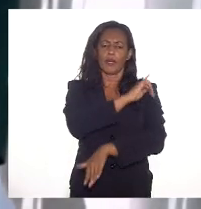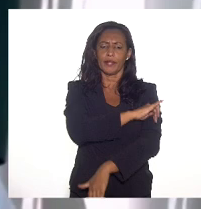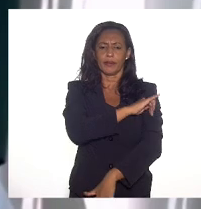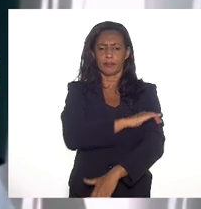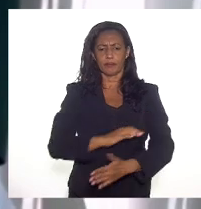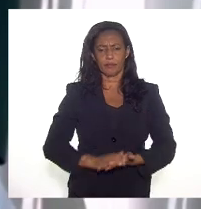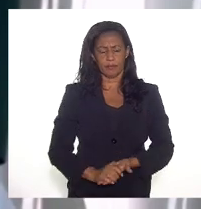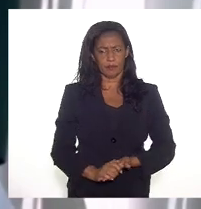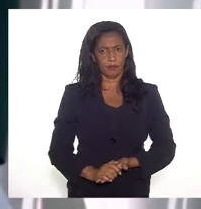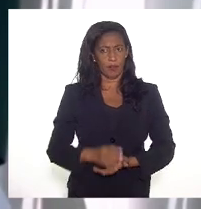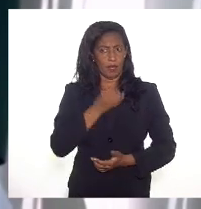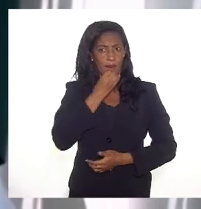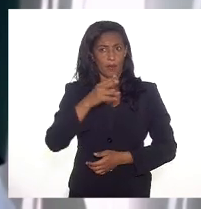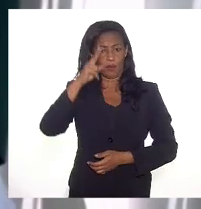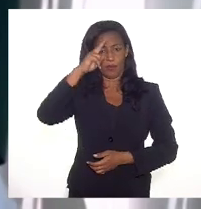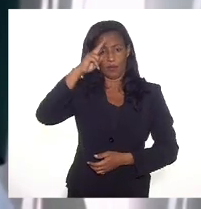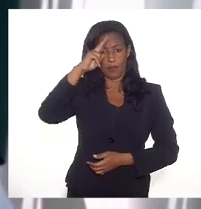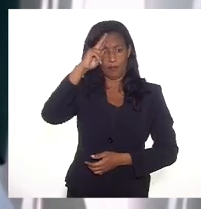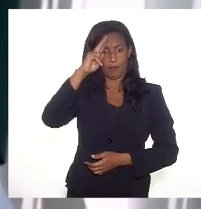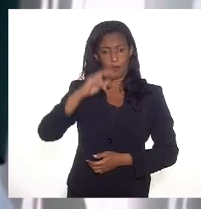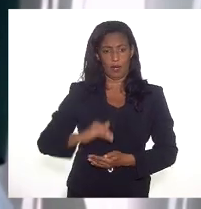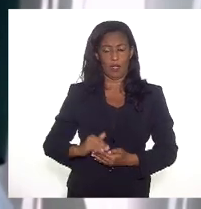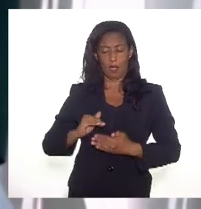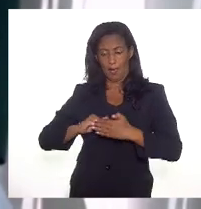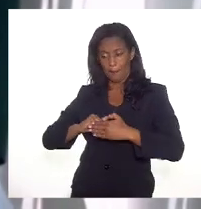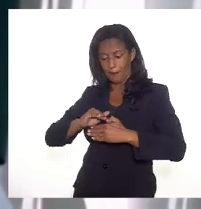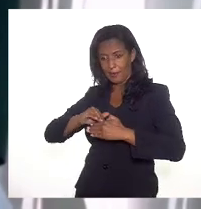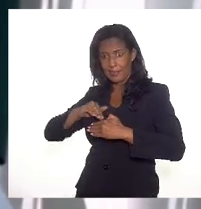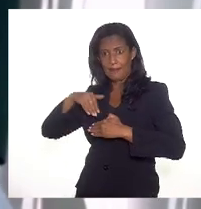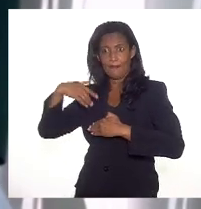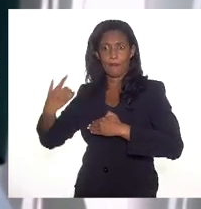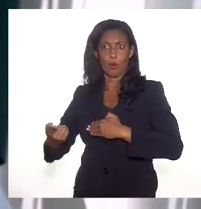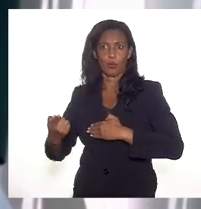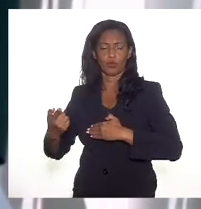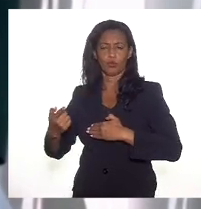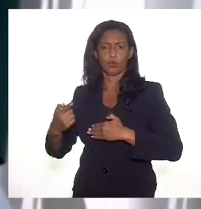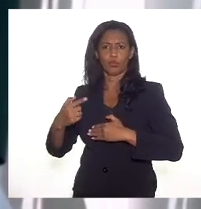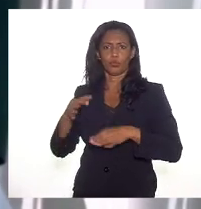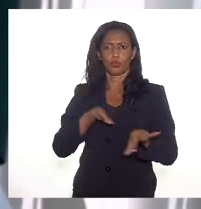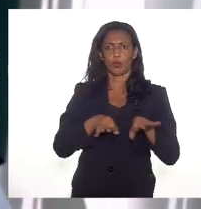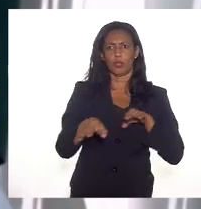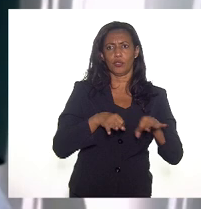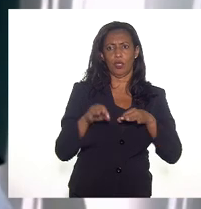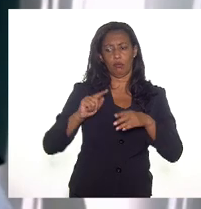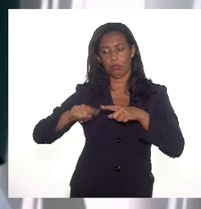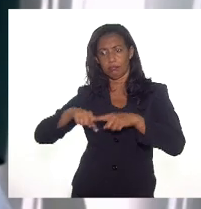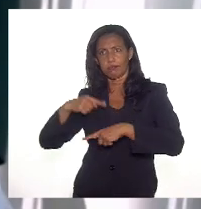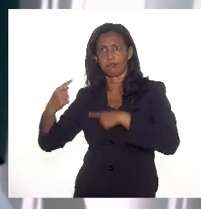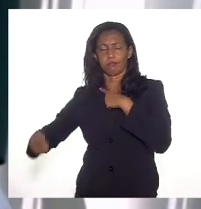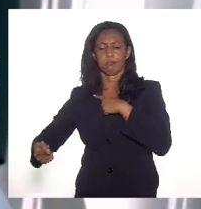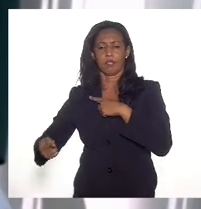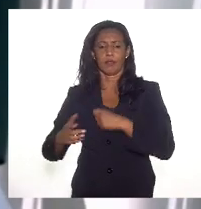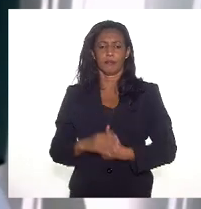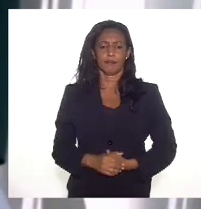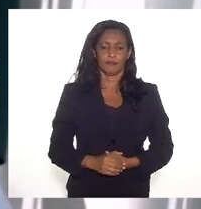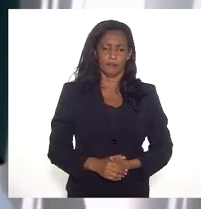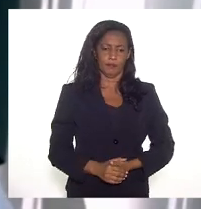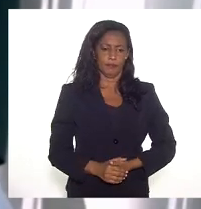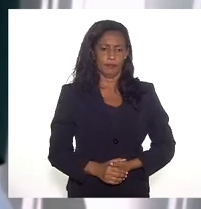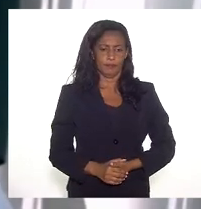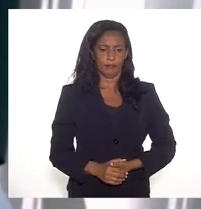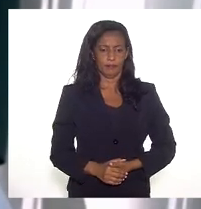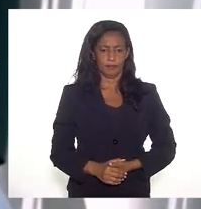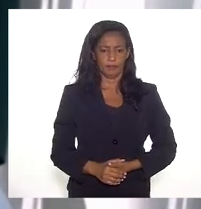que é bom lembrar... que é posterior a esse projeto, né? Que é posterior, não é? Do ponto de vista